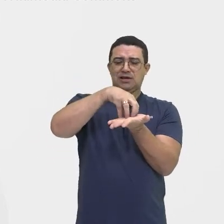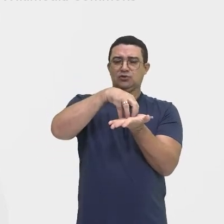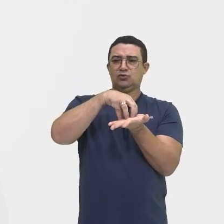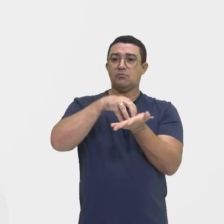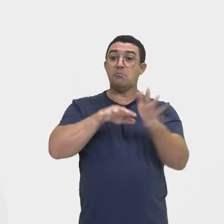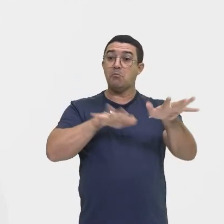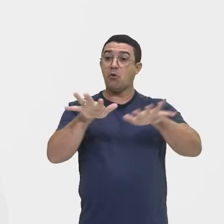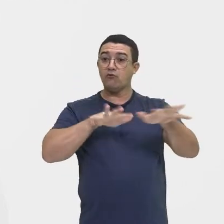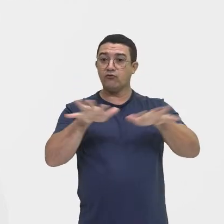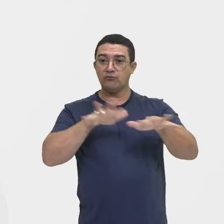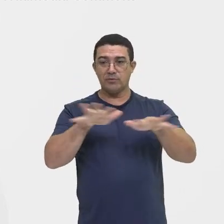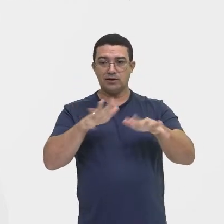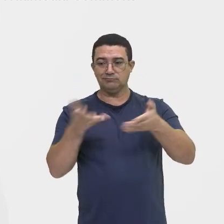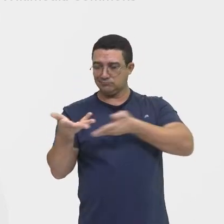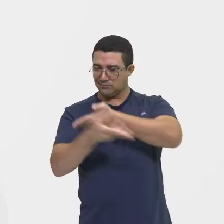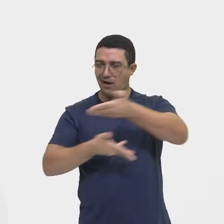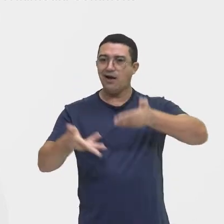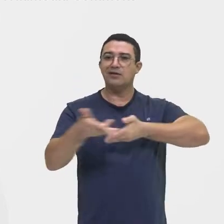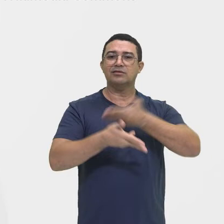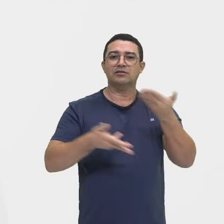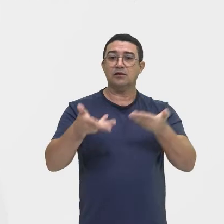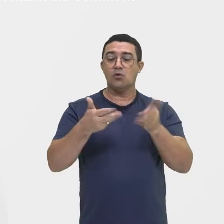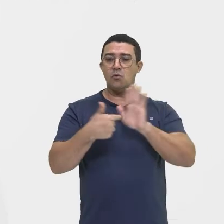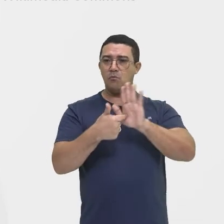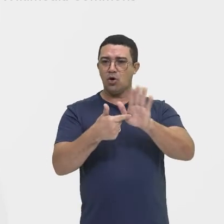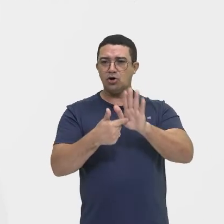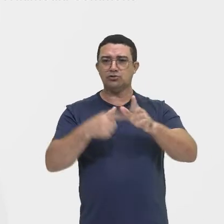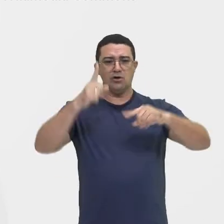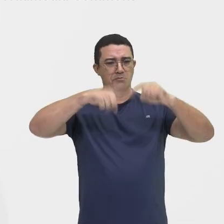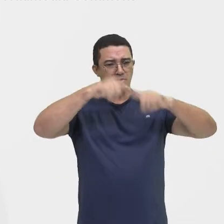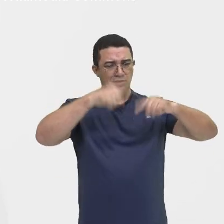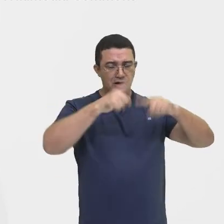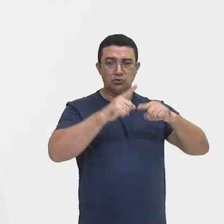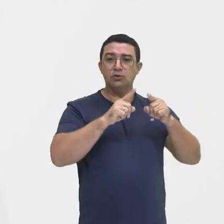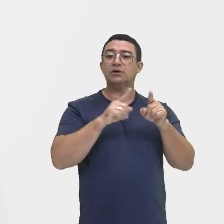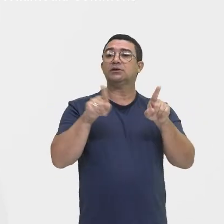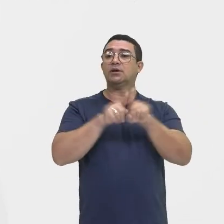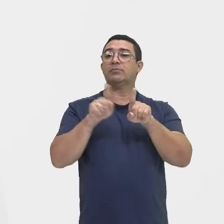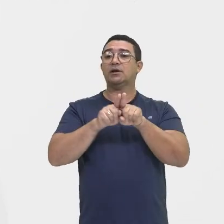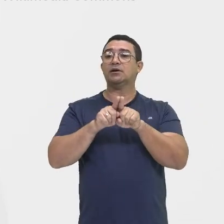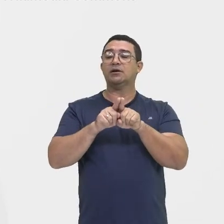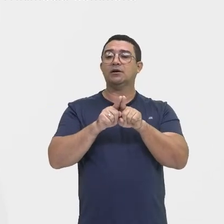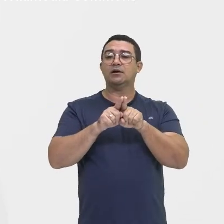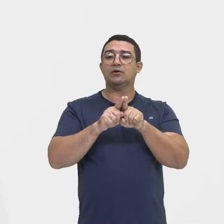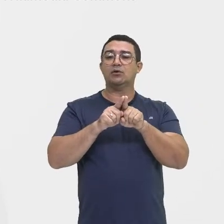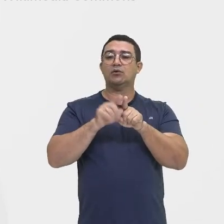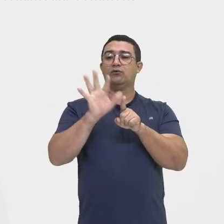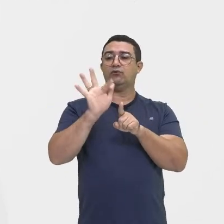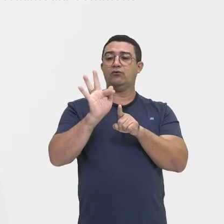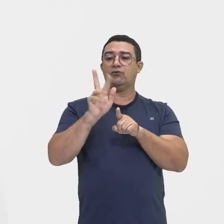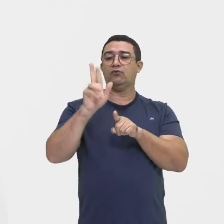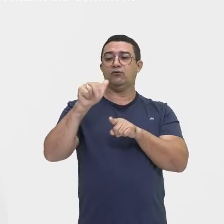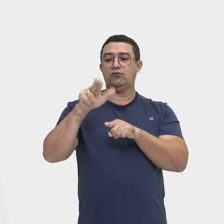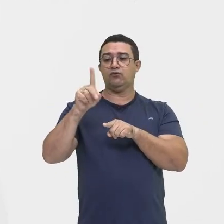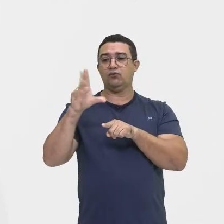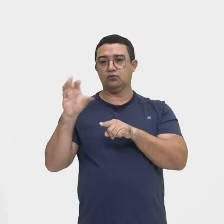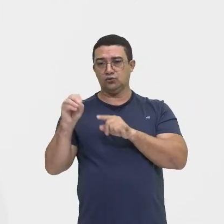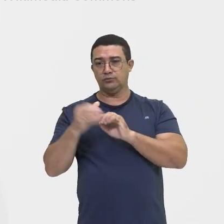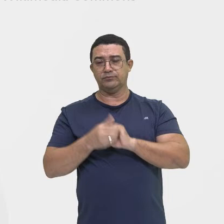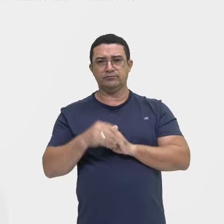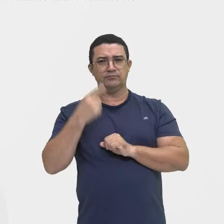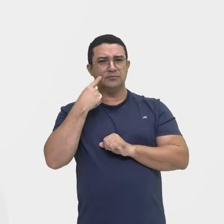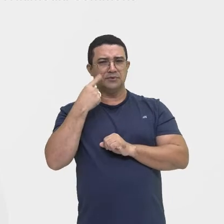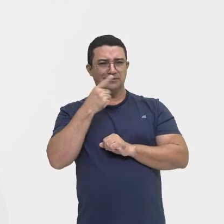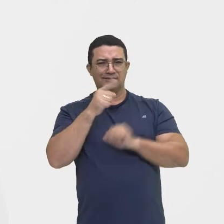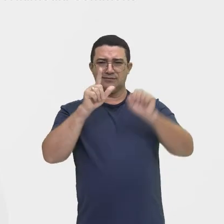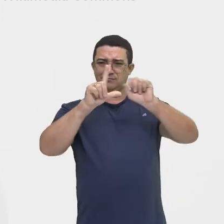movimento e interação entre os objetos e o fundo. Aí a gente tem uma imagem de uma Op Art e a gente tem a sensação que ela